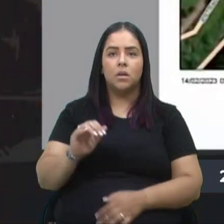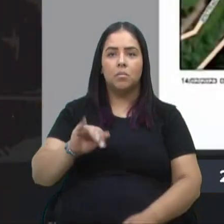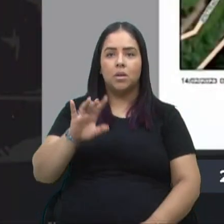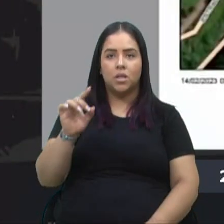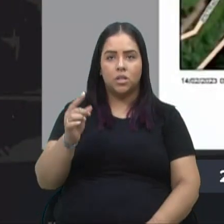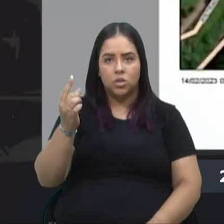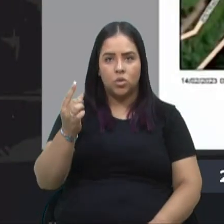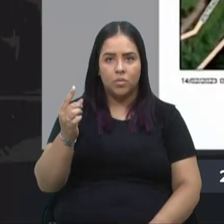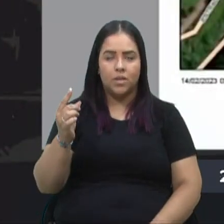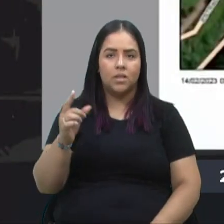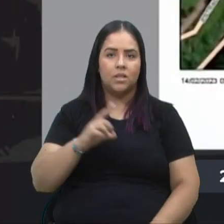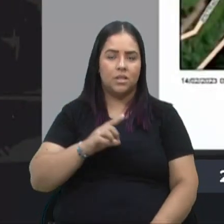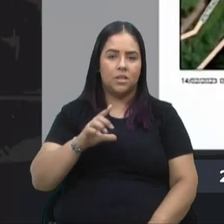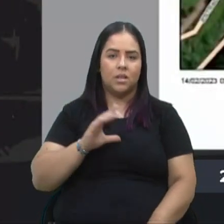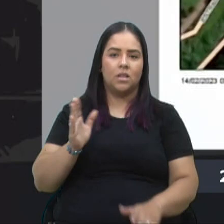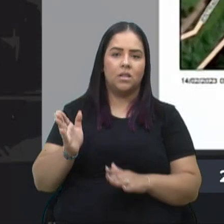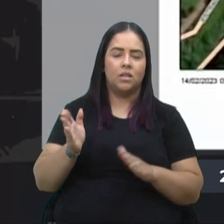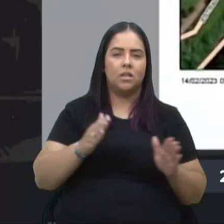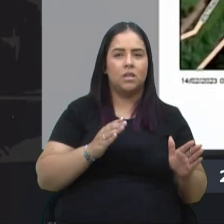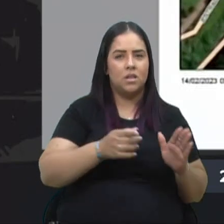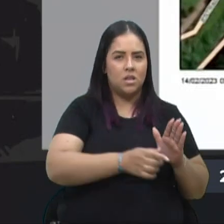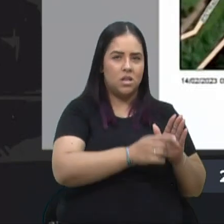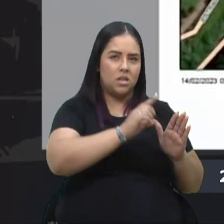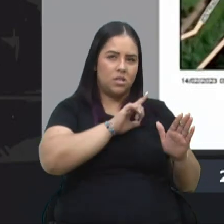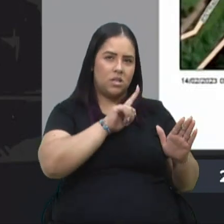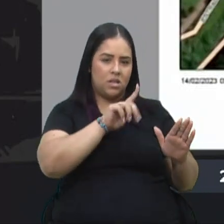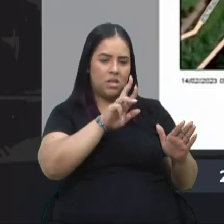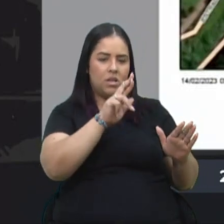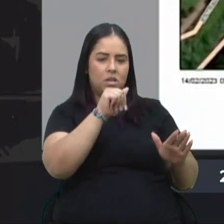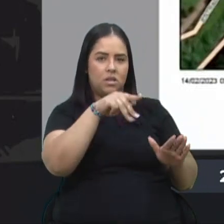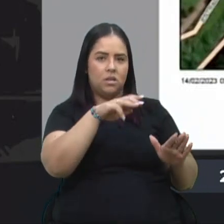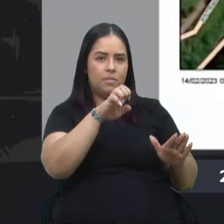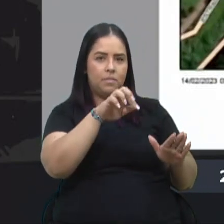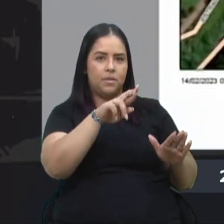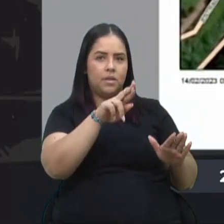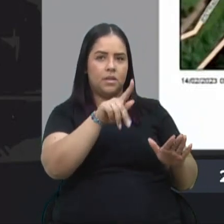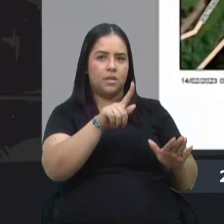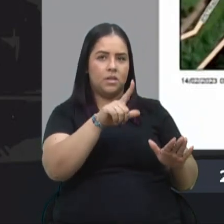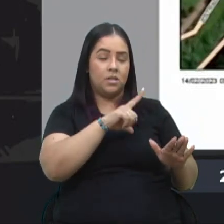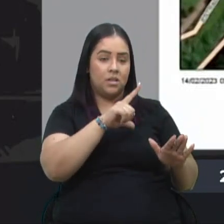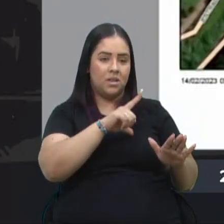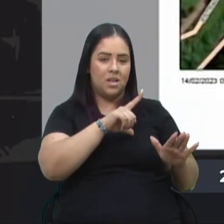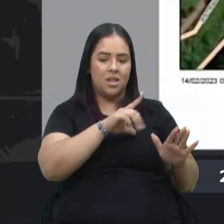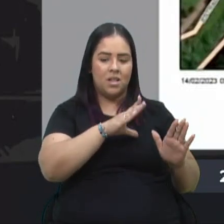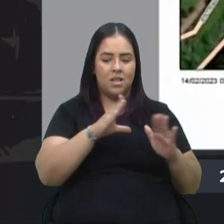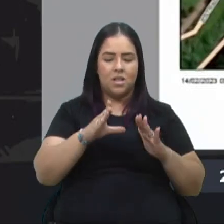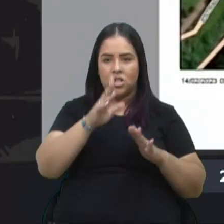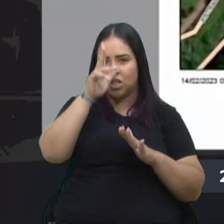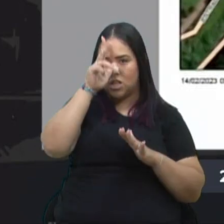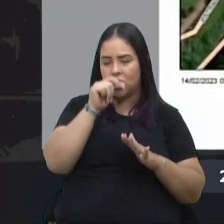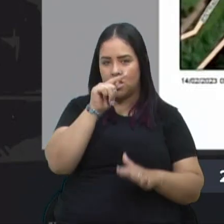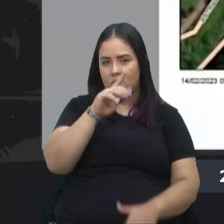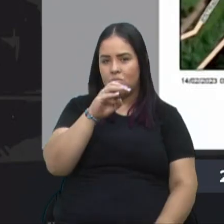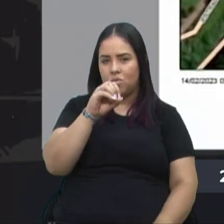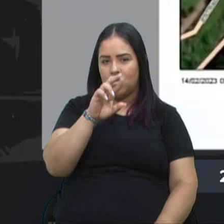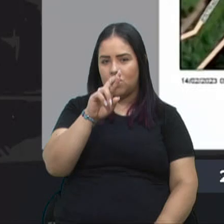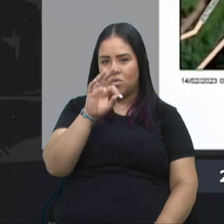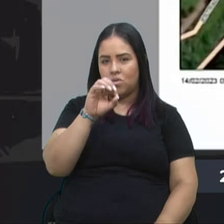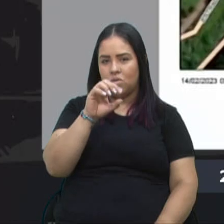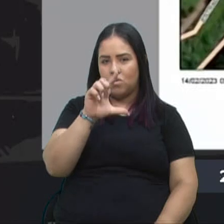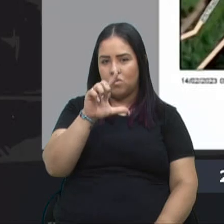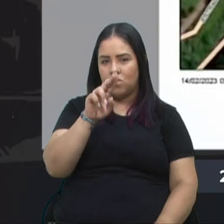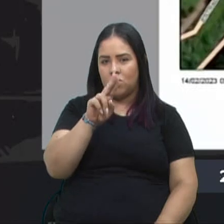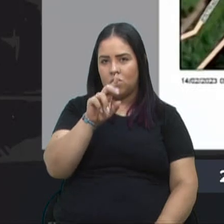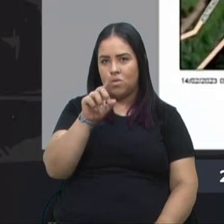ali ó para lá da pouco antes da granberg dá acesso numa Granja bortolucci que hoje não tem mais tem Cinco Famílias